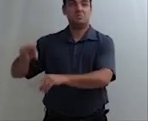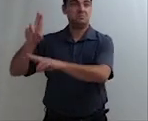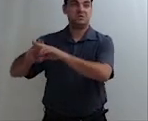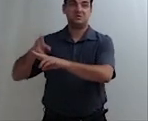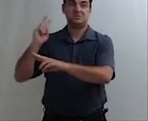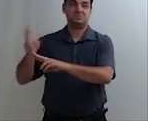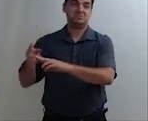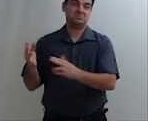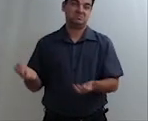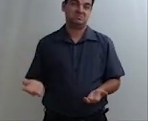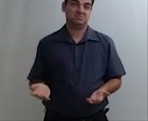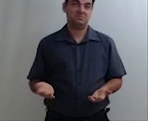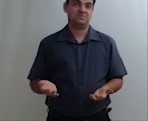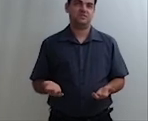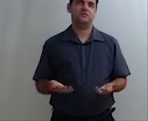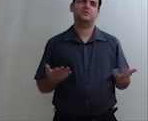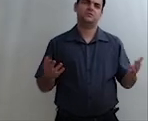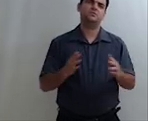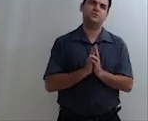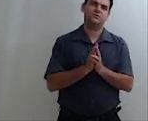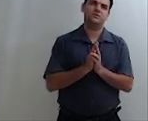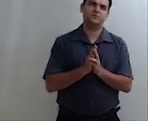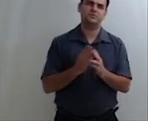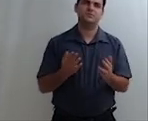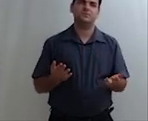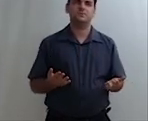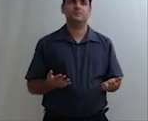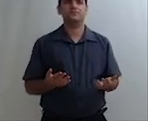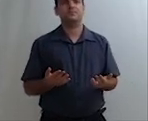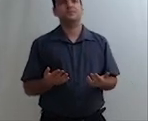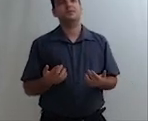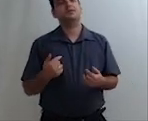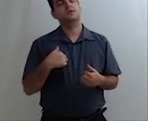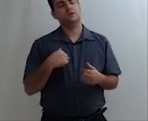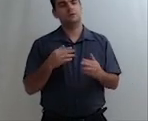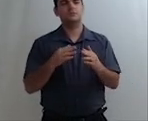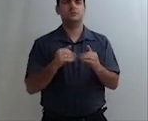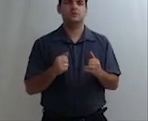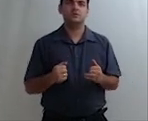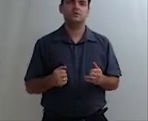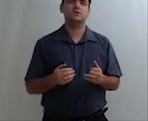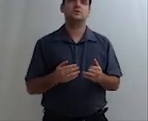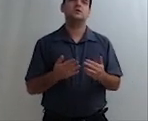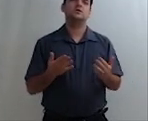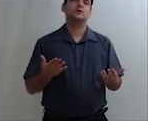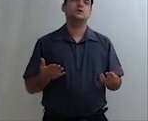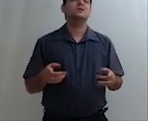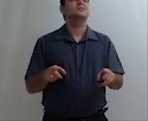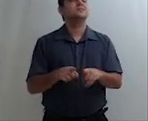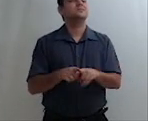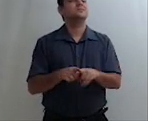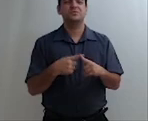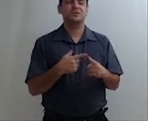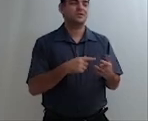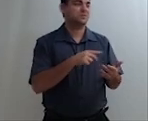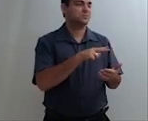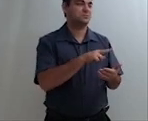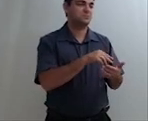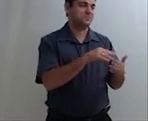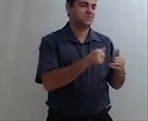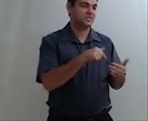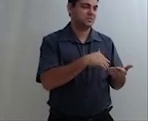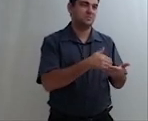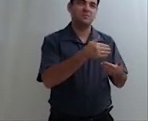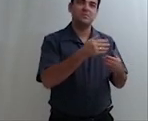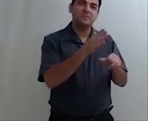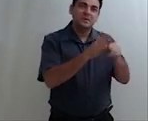Então dessa maneira excelências e considerando a vasta orientação deste Tribunal de Justiça